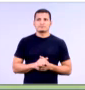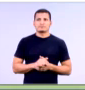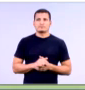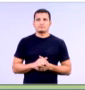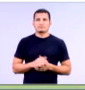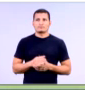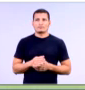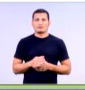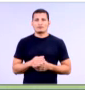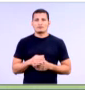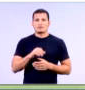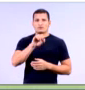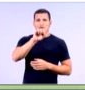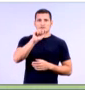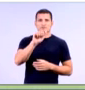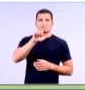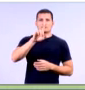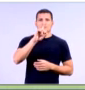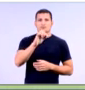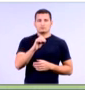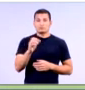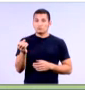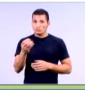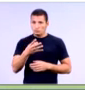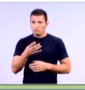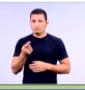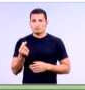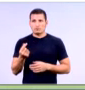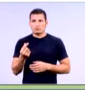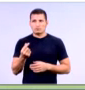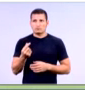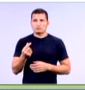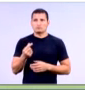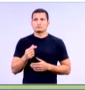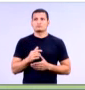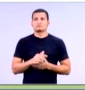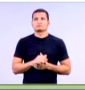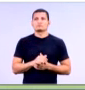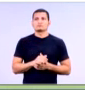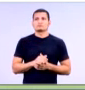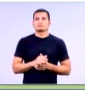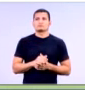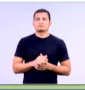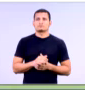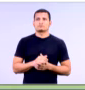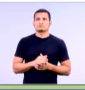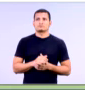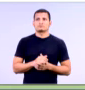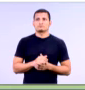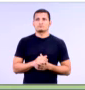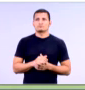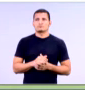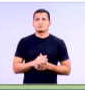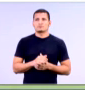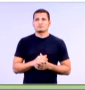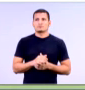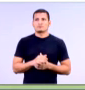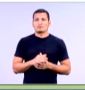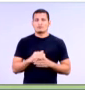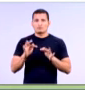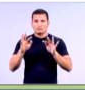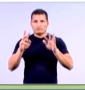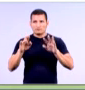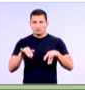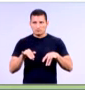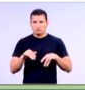O meu saldo vai ser atualizado com o novo valor do depósito, quer dizer, o meu saldo vai ser o saldo mais o novo valor de depósito. E ao final de